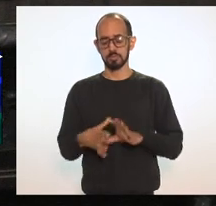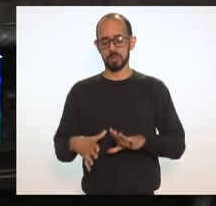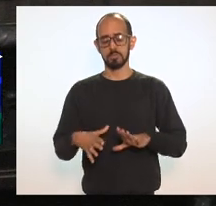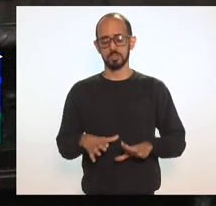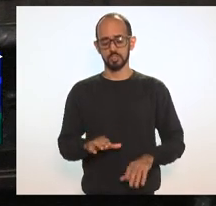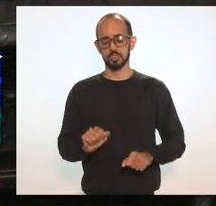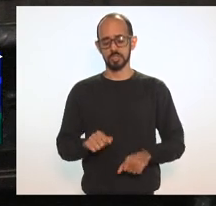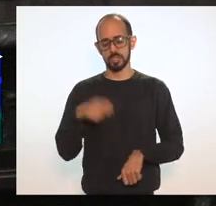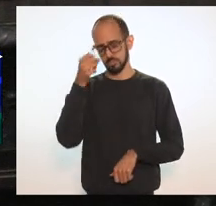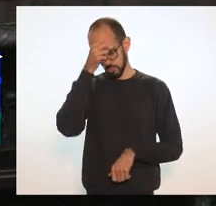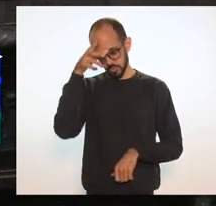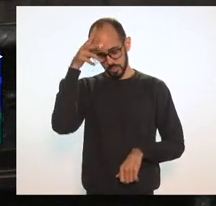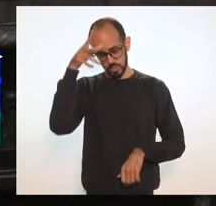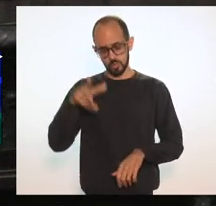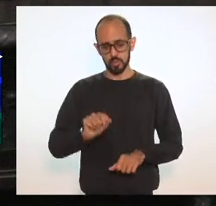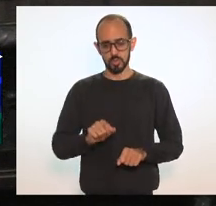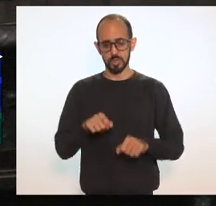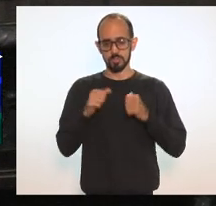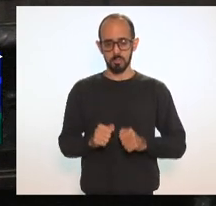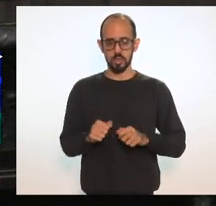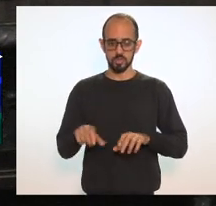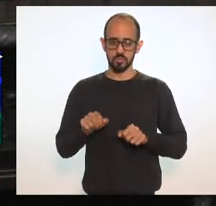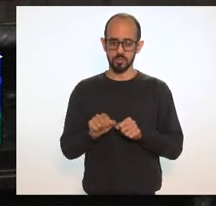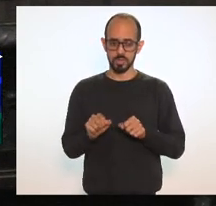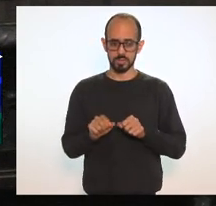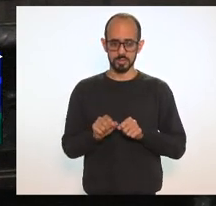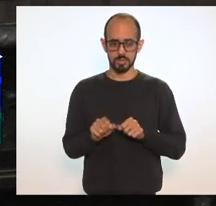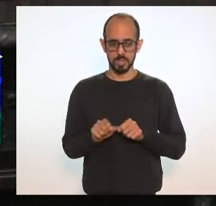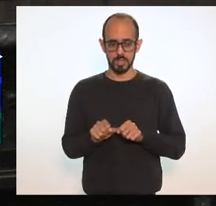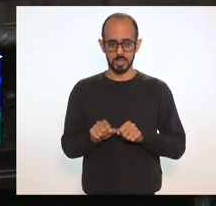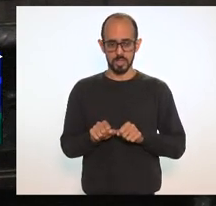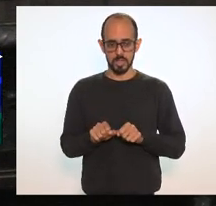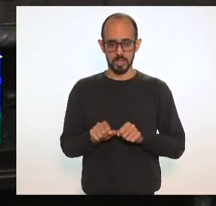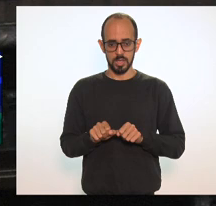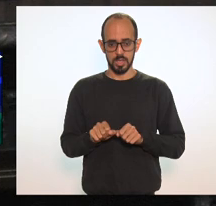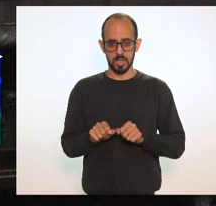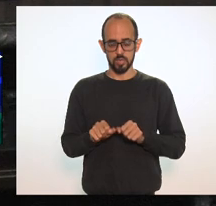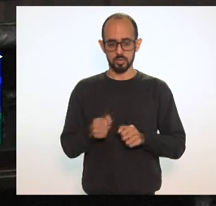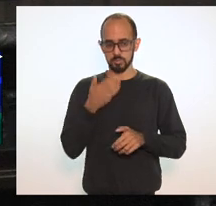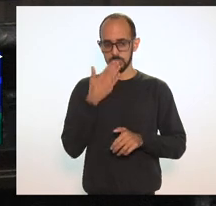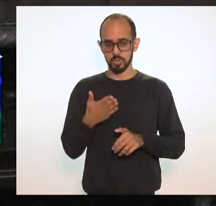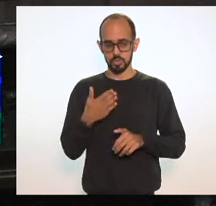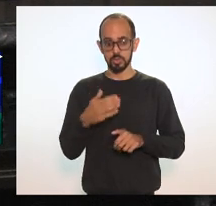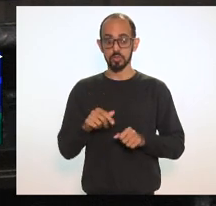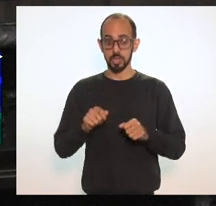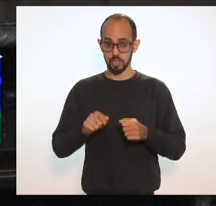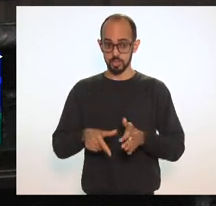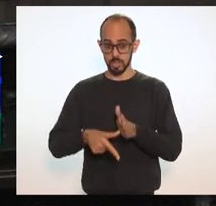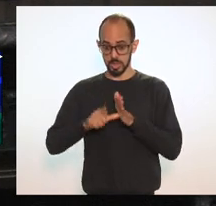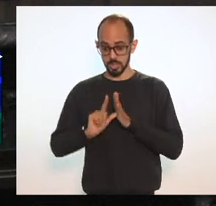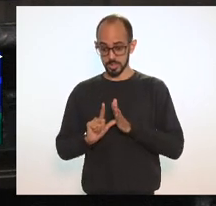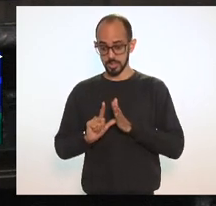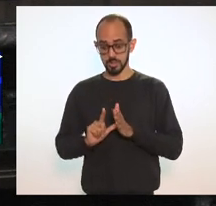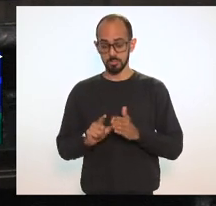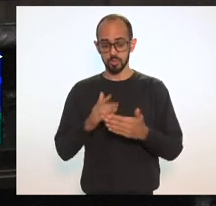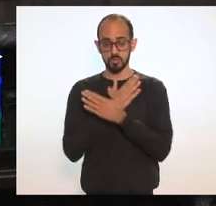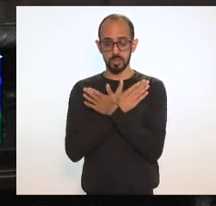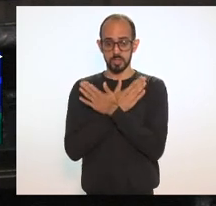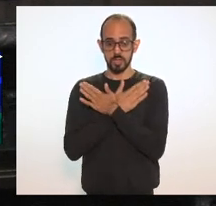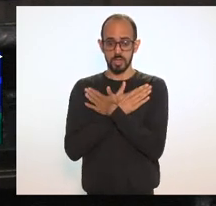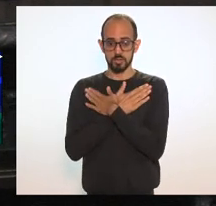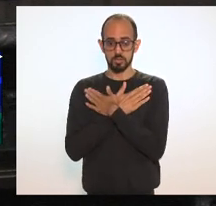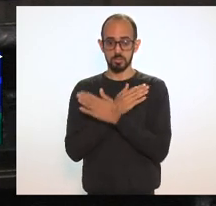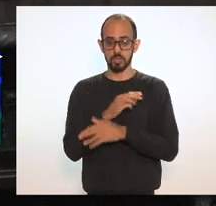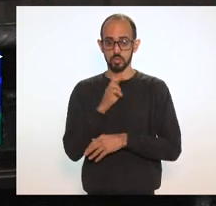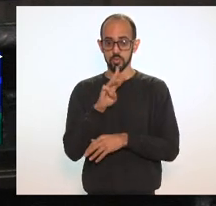que as prefeituras possam fazer restrições que a gente antecipe os dois feriados mais que os outros têm três dias a